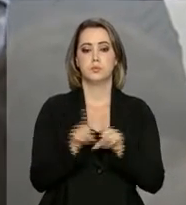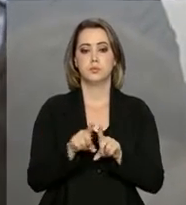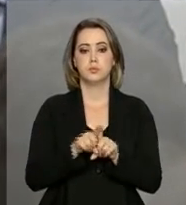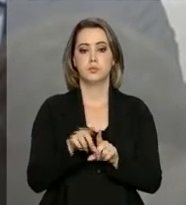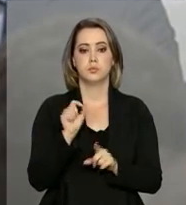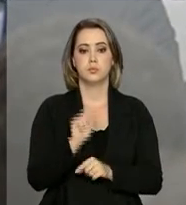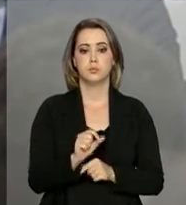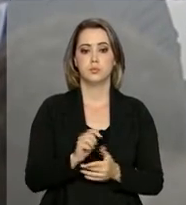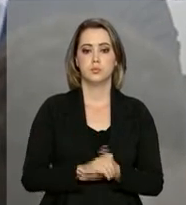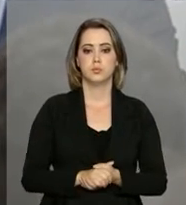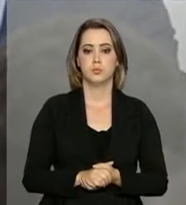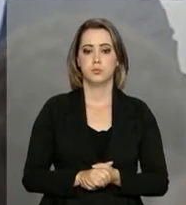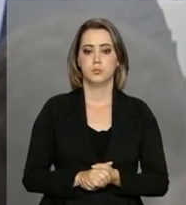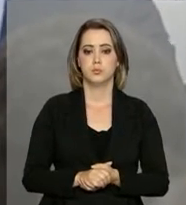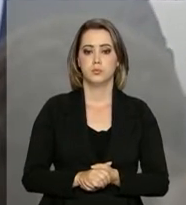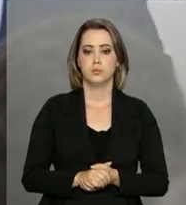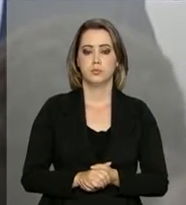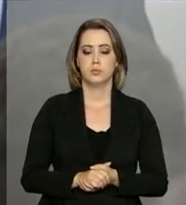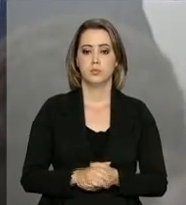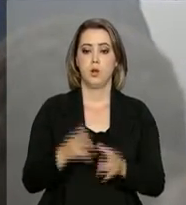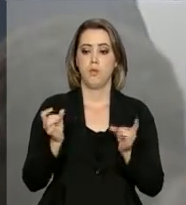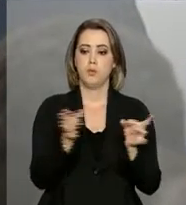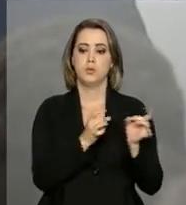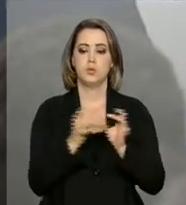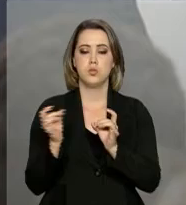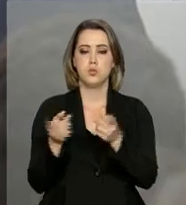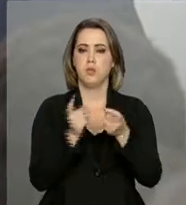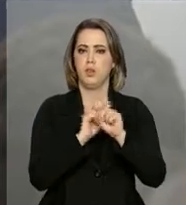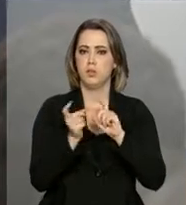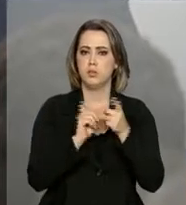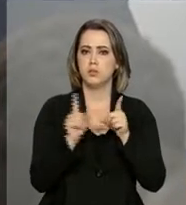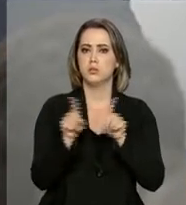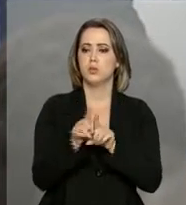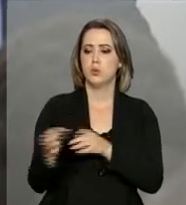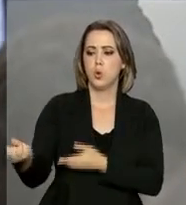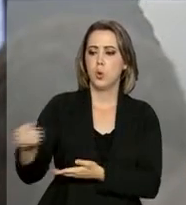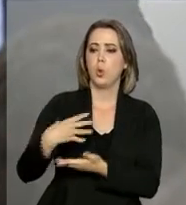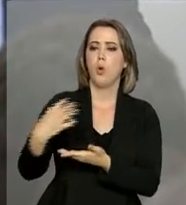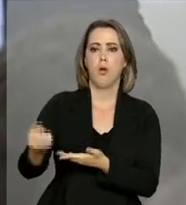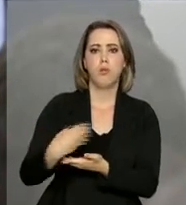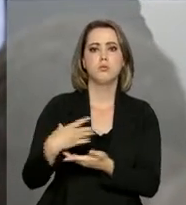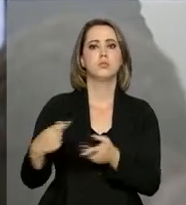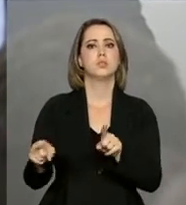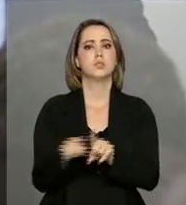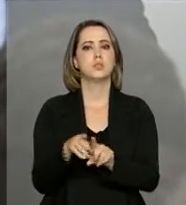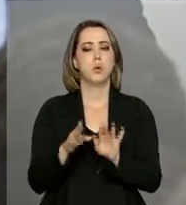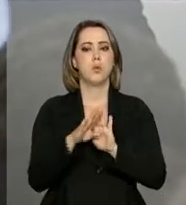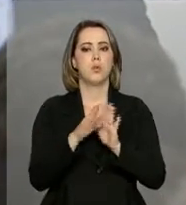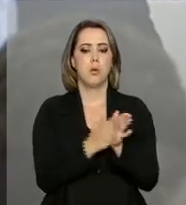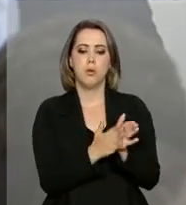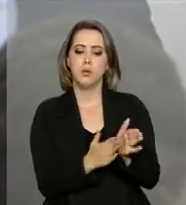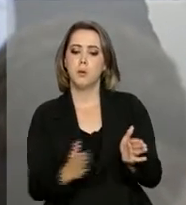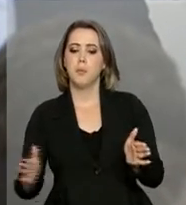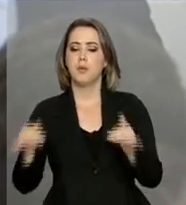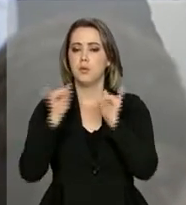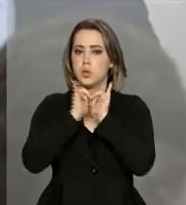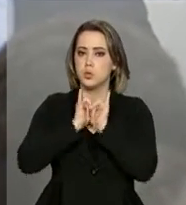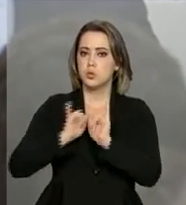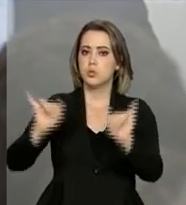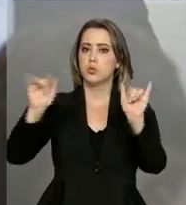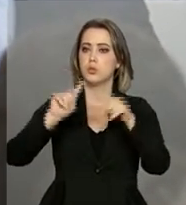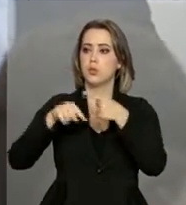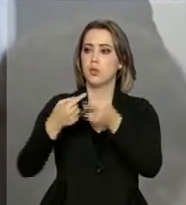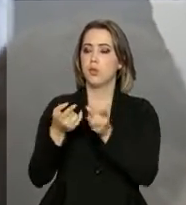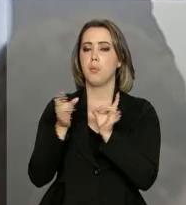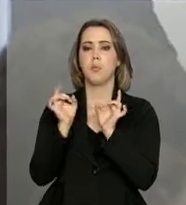a formar e concorrência trazendo inovações como maior prazo entre a publicação do edital do leilão